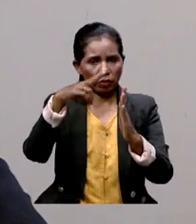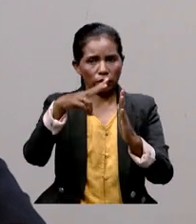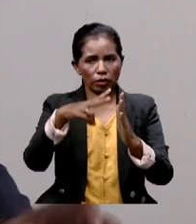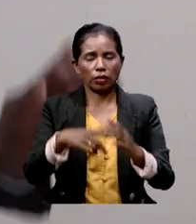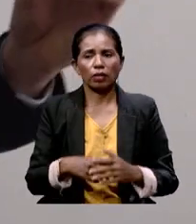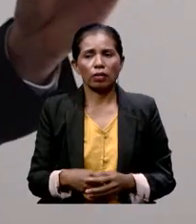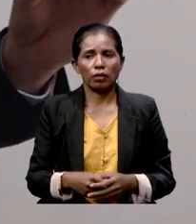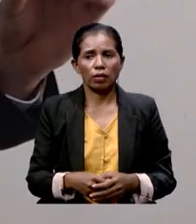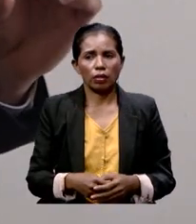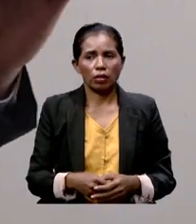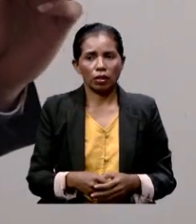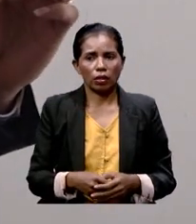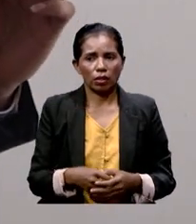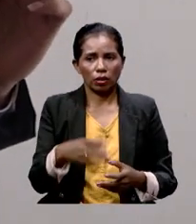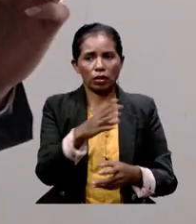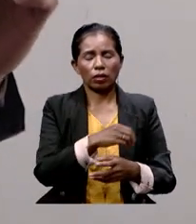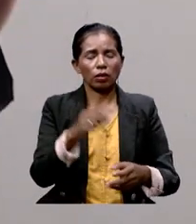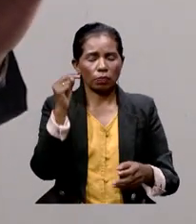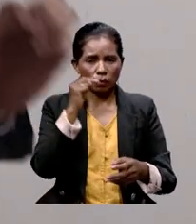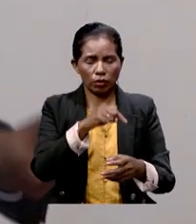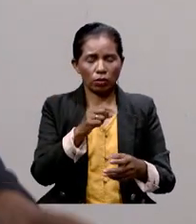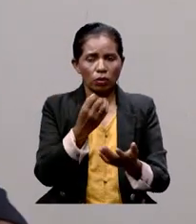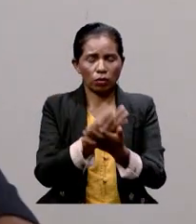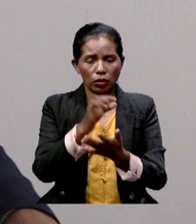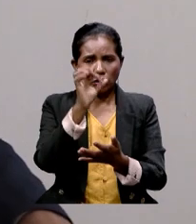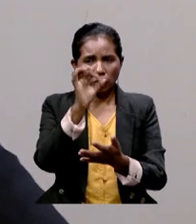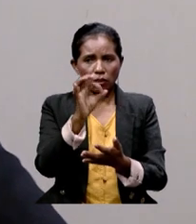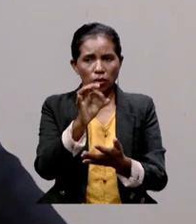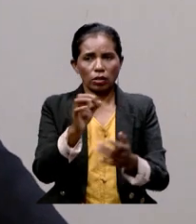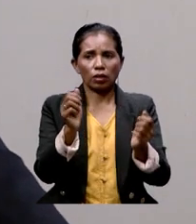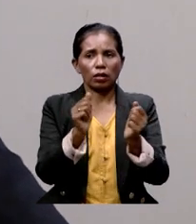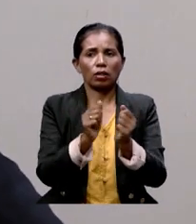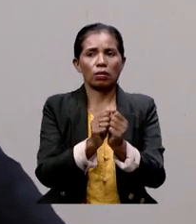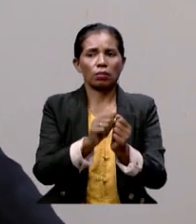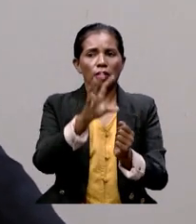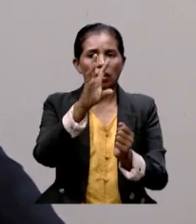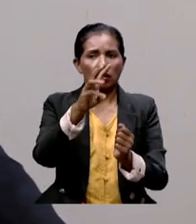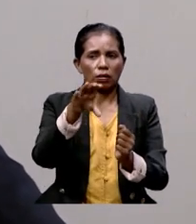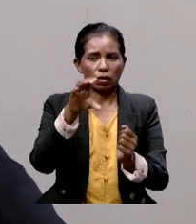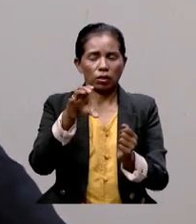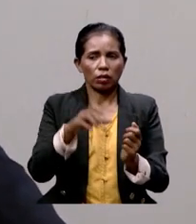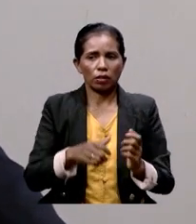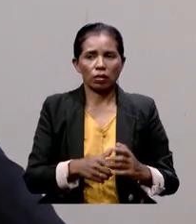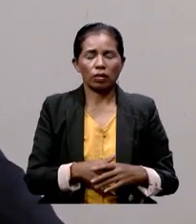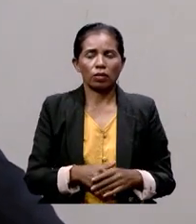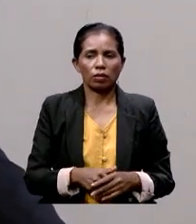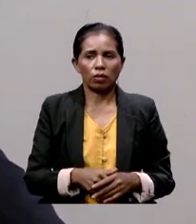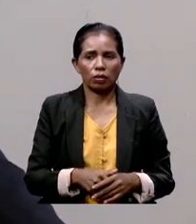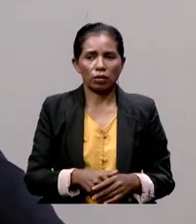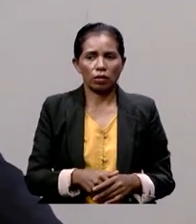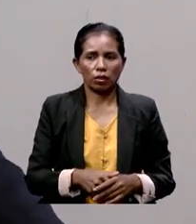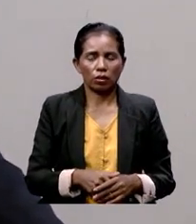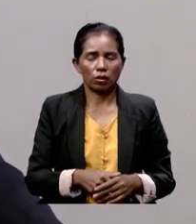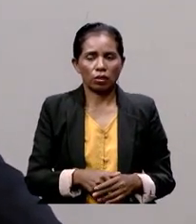em termos de toda moeda be falso né, e na quantidade né 600 e tal. Tama 50 centavos,